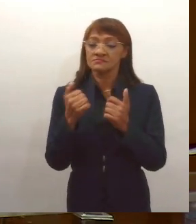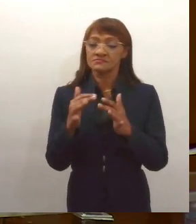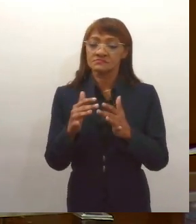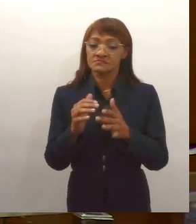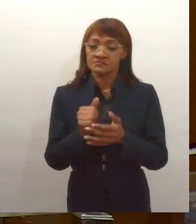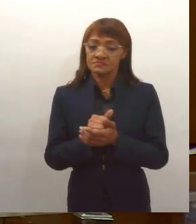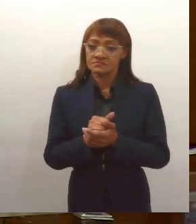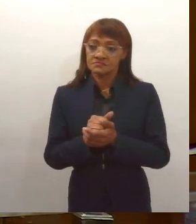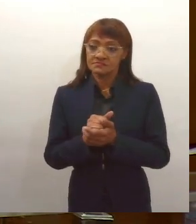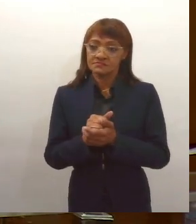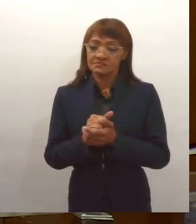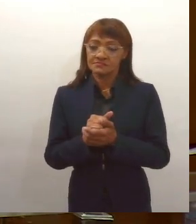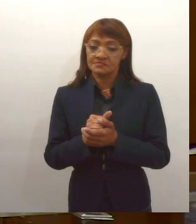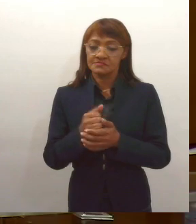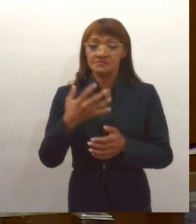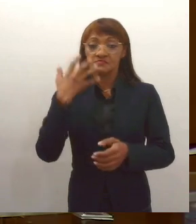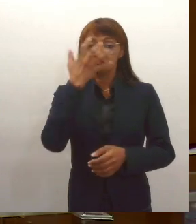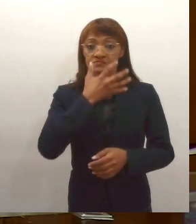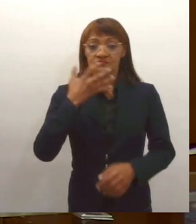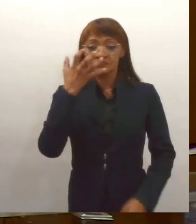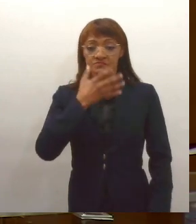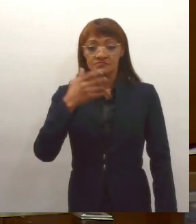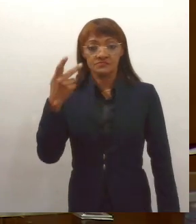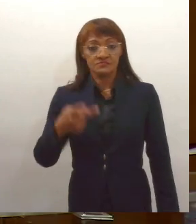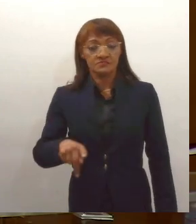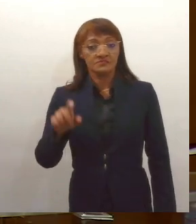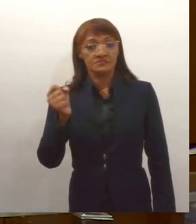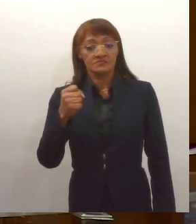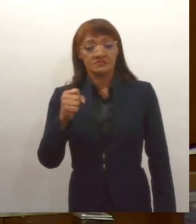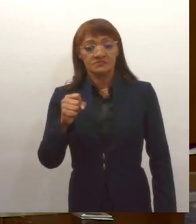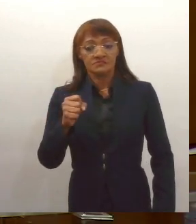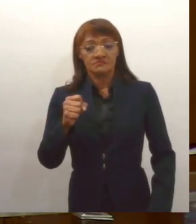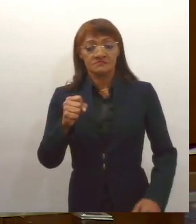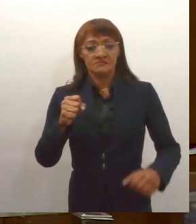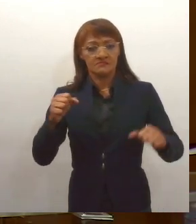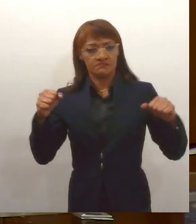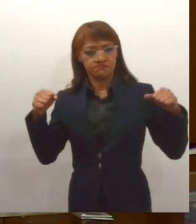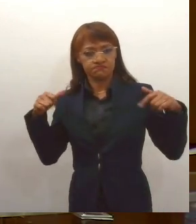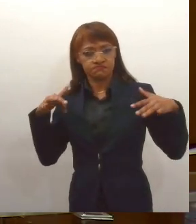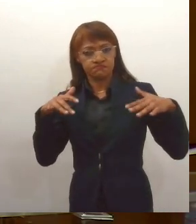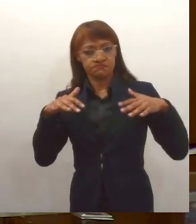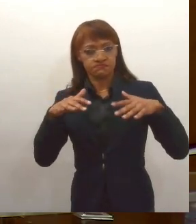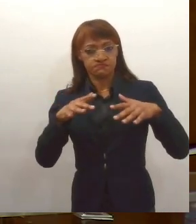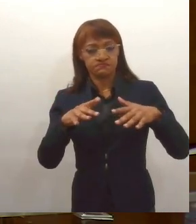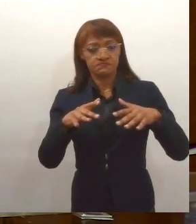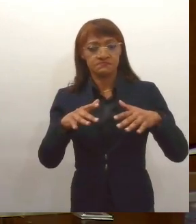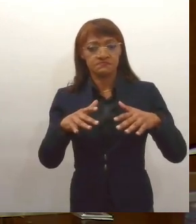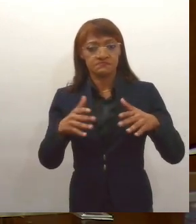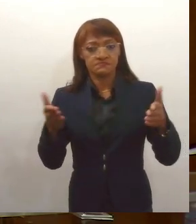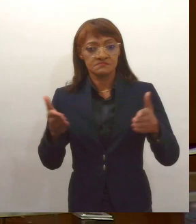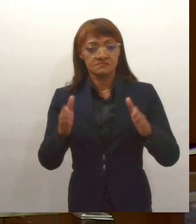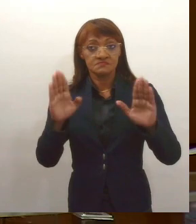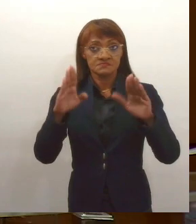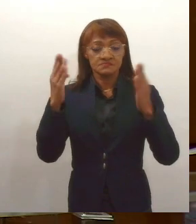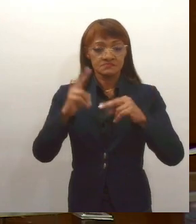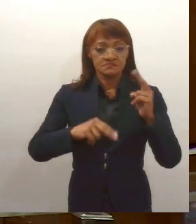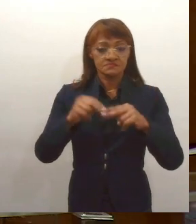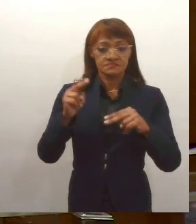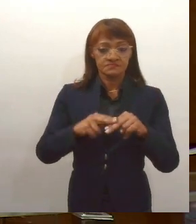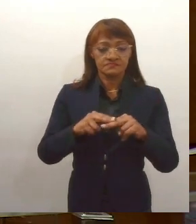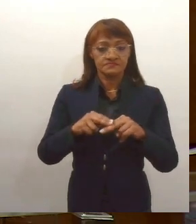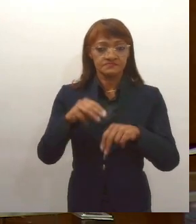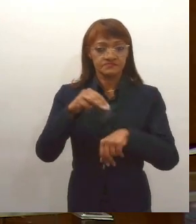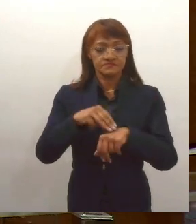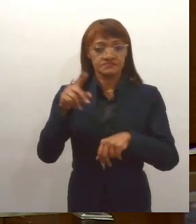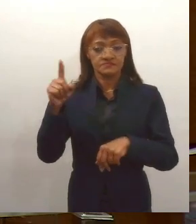levaram ao arraiar do Povo esta semana o maior público já visto nos